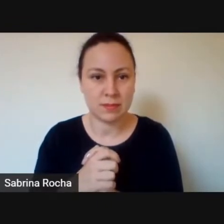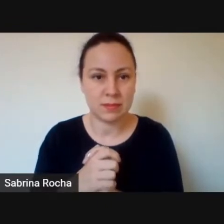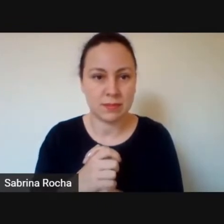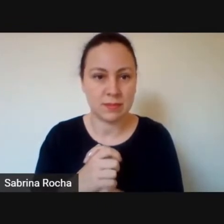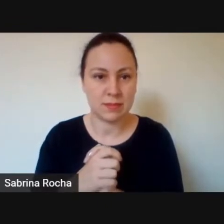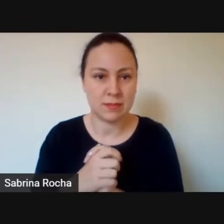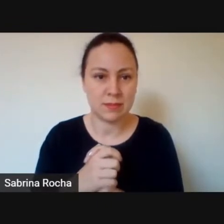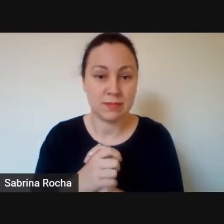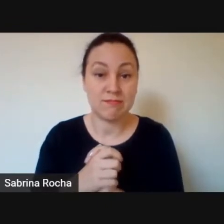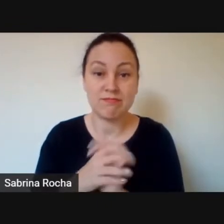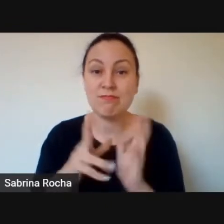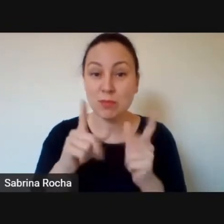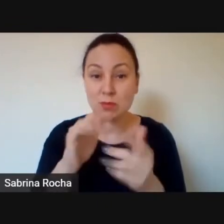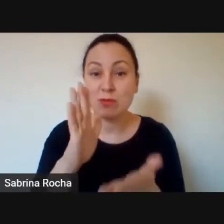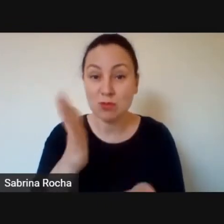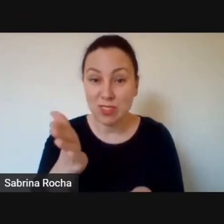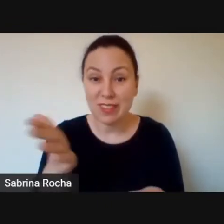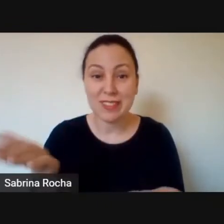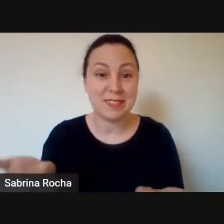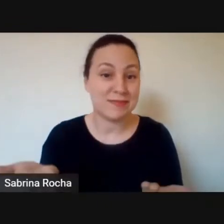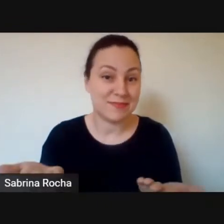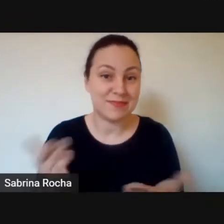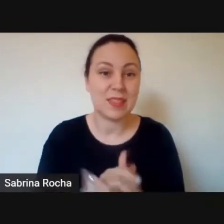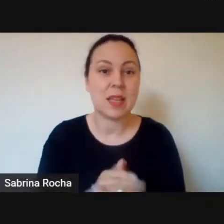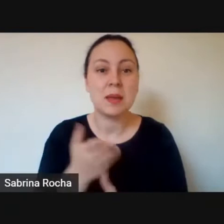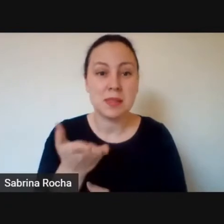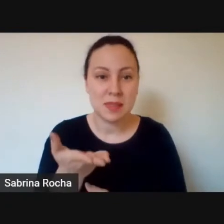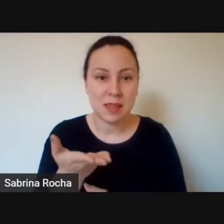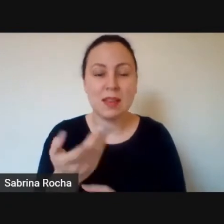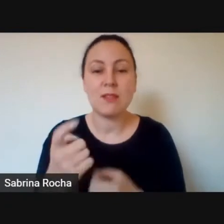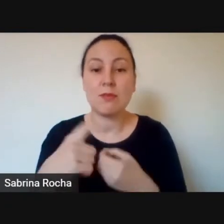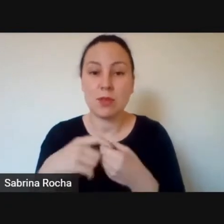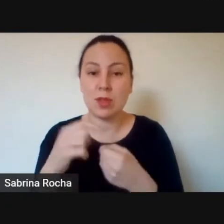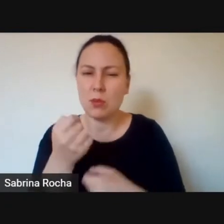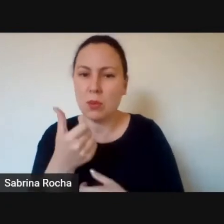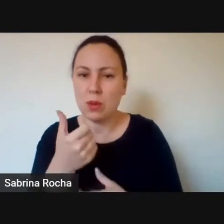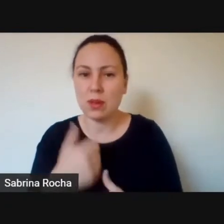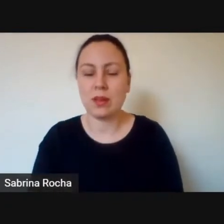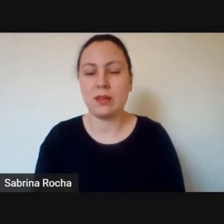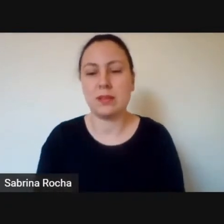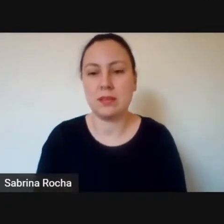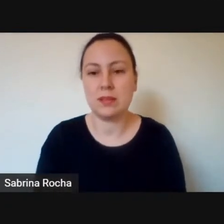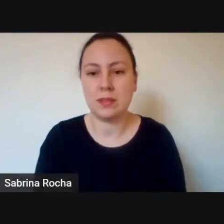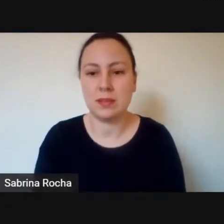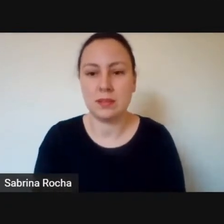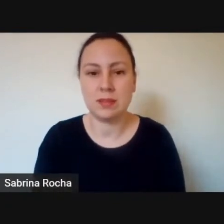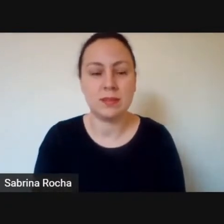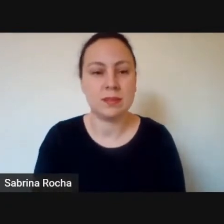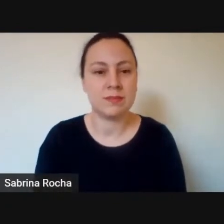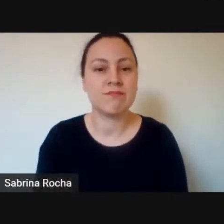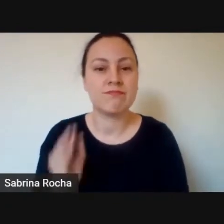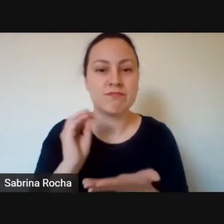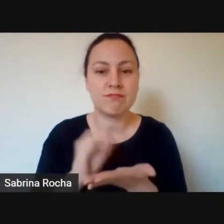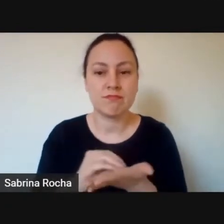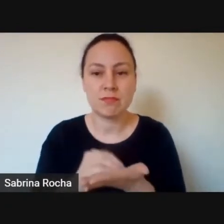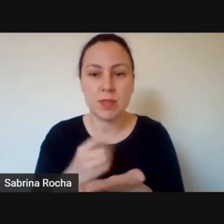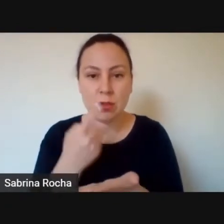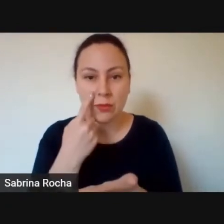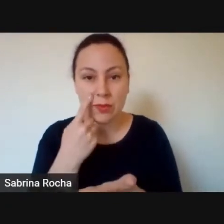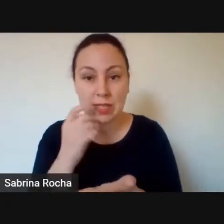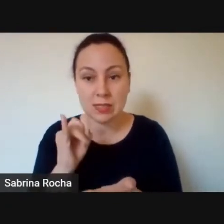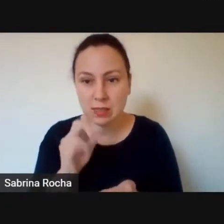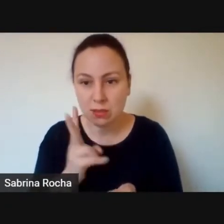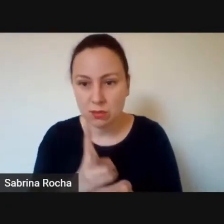Acontece, todos nós já passamos por isso, mas ele vai voltar em breve. Então, o que nos falta saber é se continuaremos